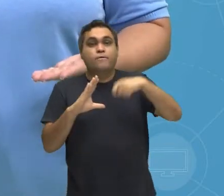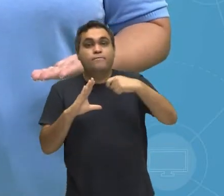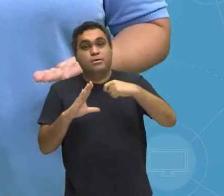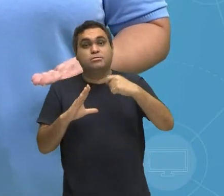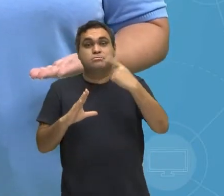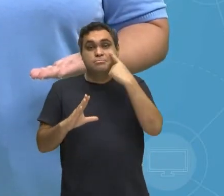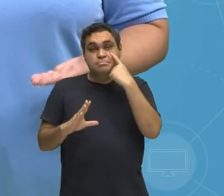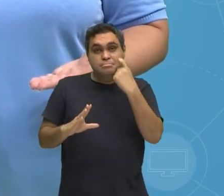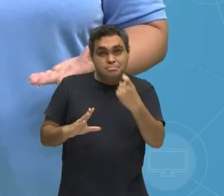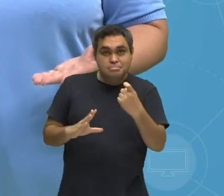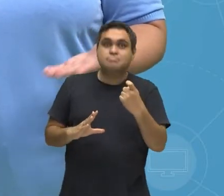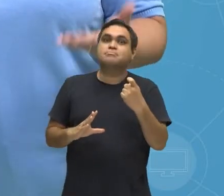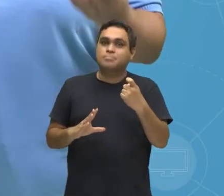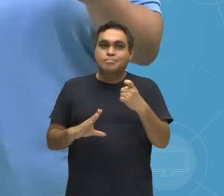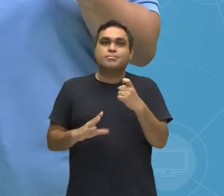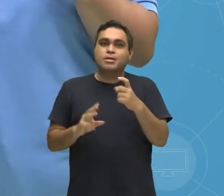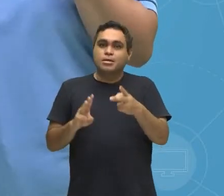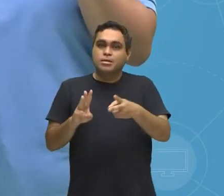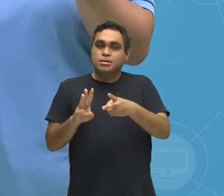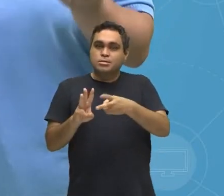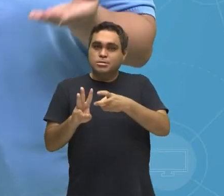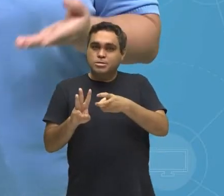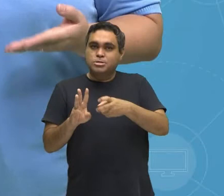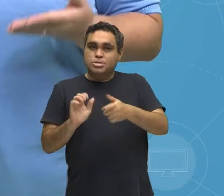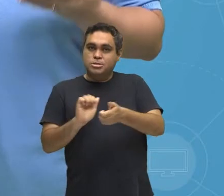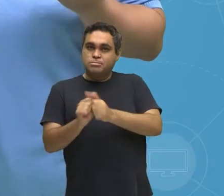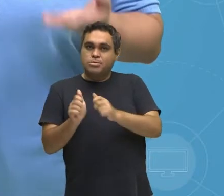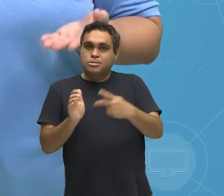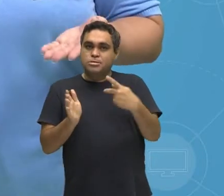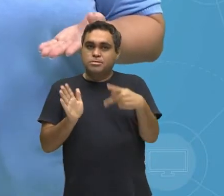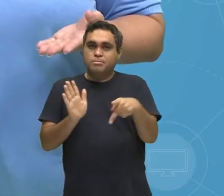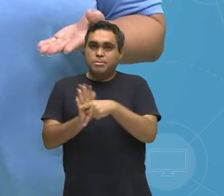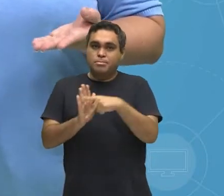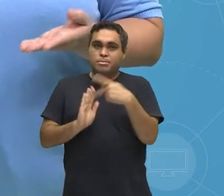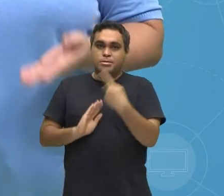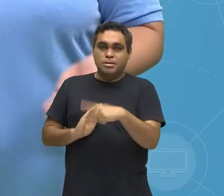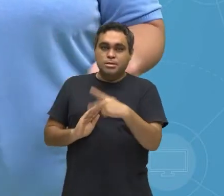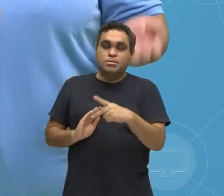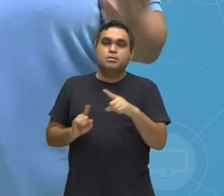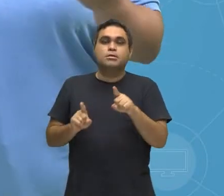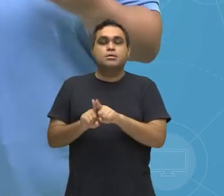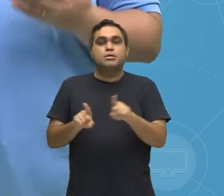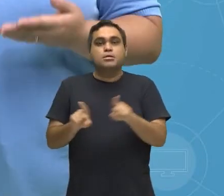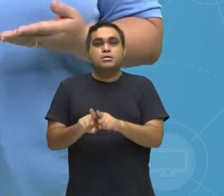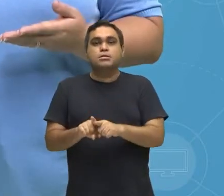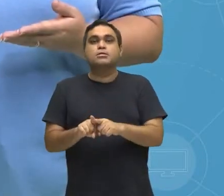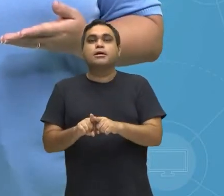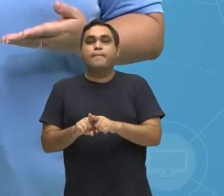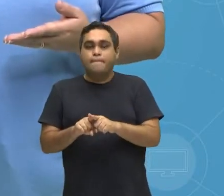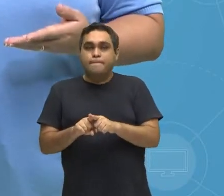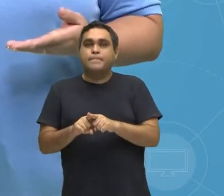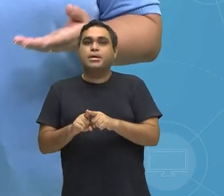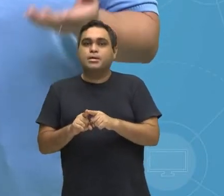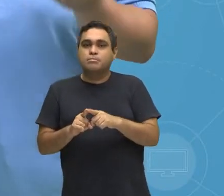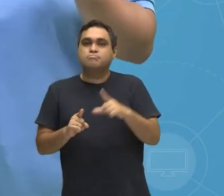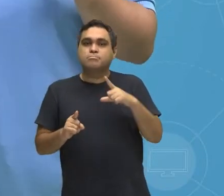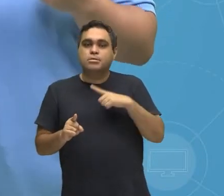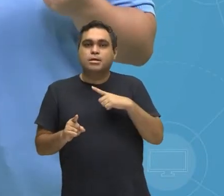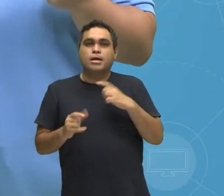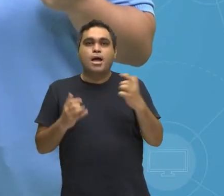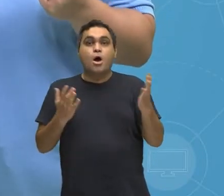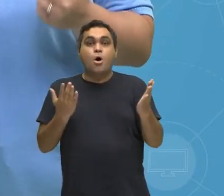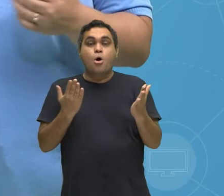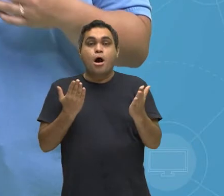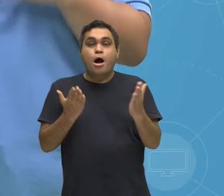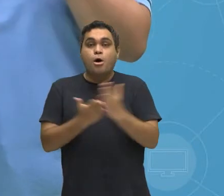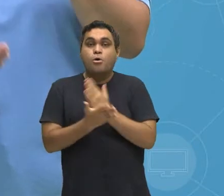são os esportes indígenas e o quanto eles têm relação com os esportes não indígenas. Tanto é que tem